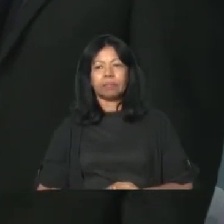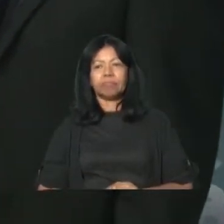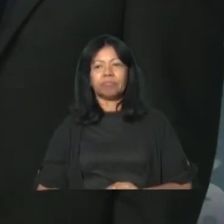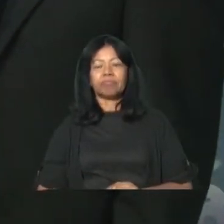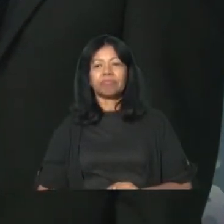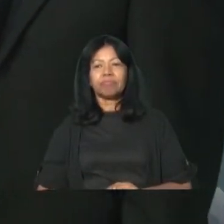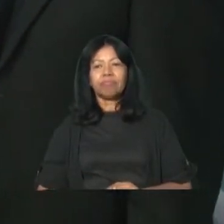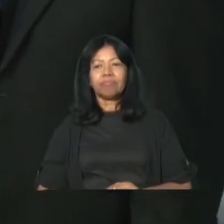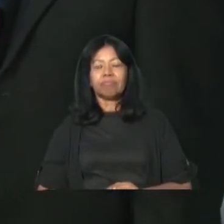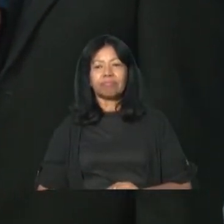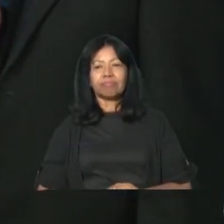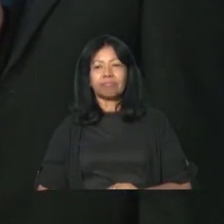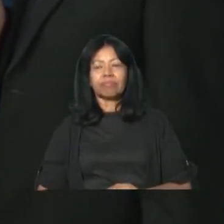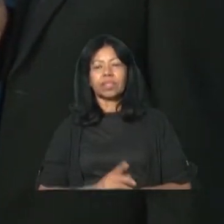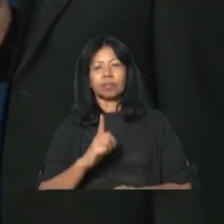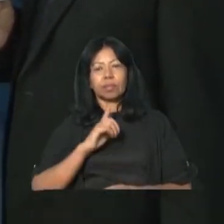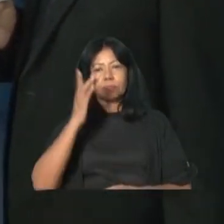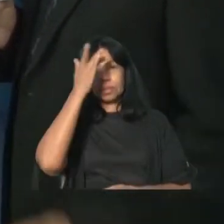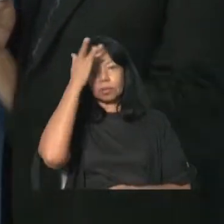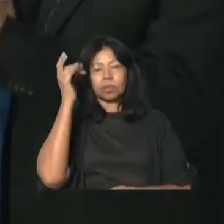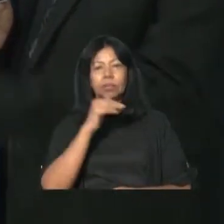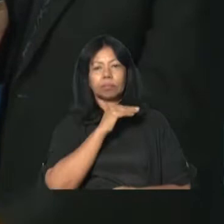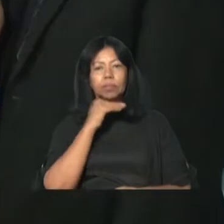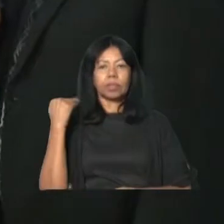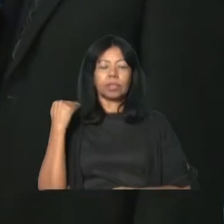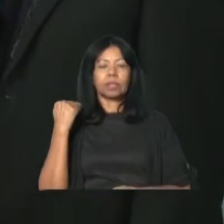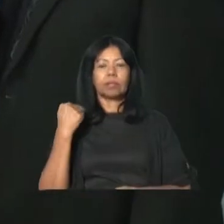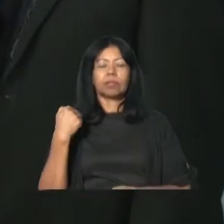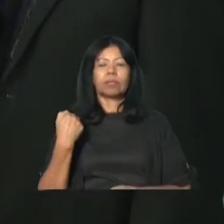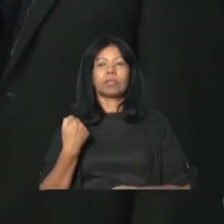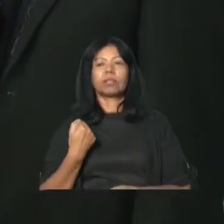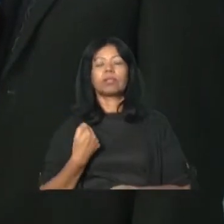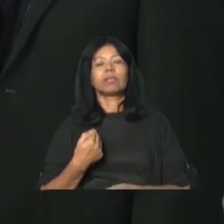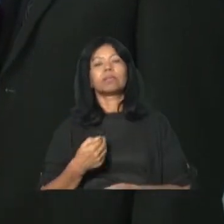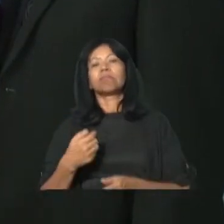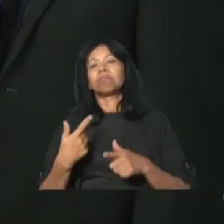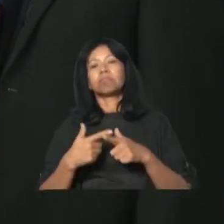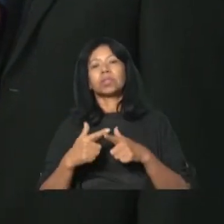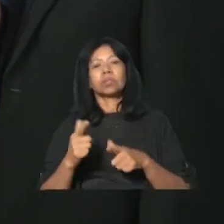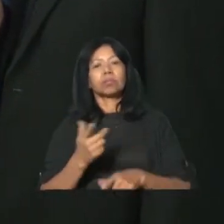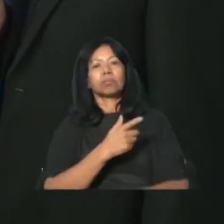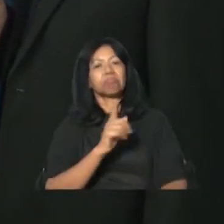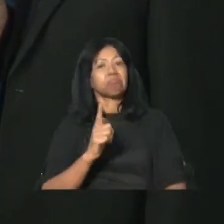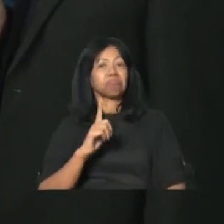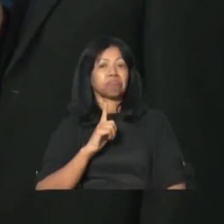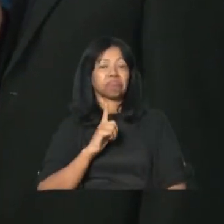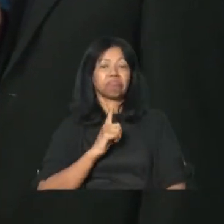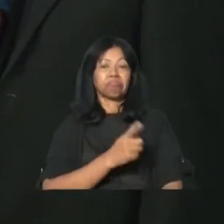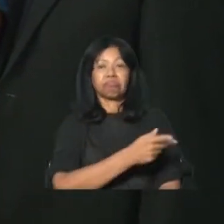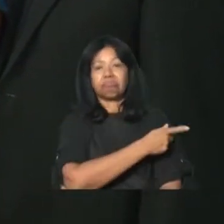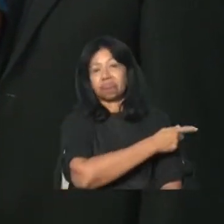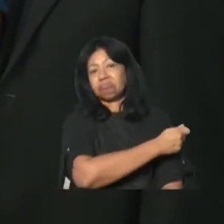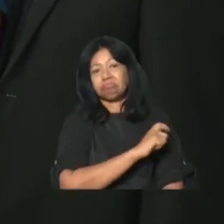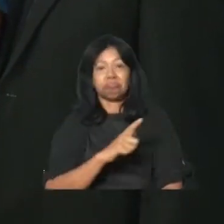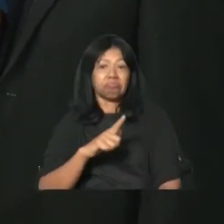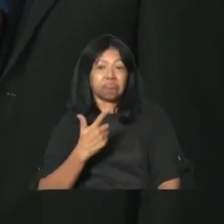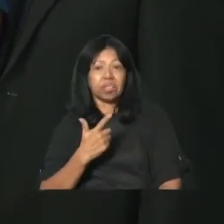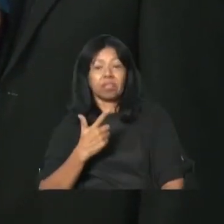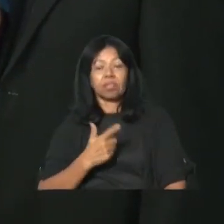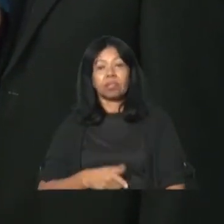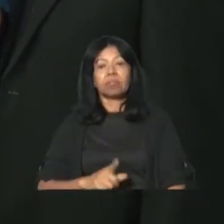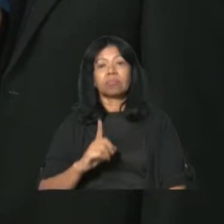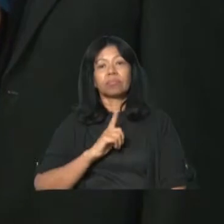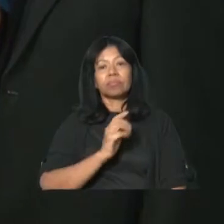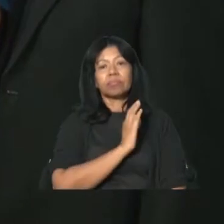que infelizmente nós temos pessoas que chegou a falecer, né? E algumas pessoas ficam no nosso coração. E dentre elas até